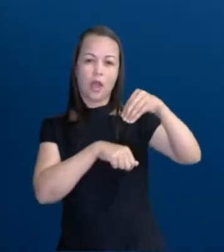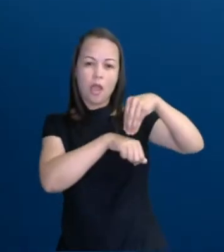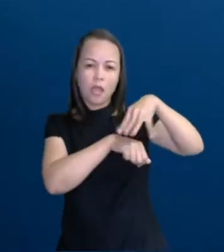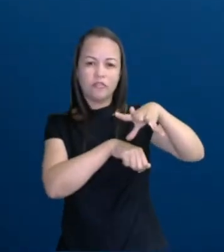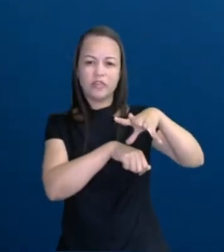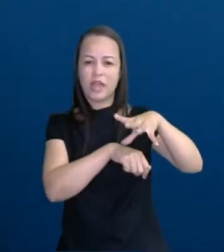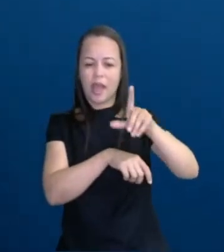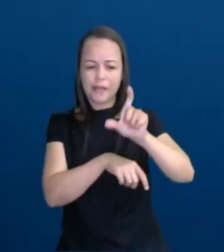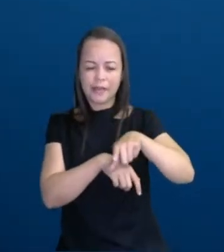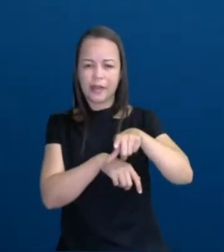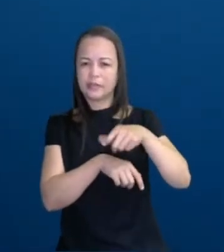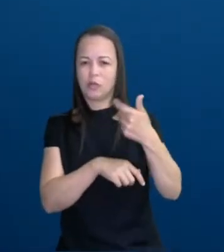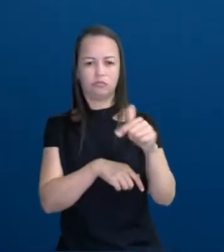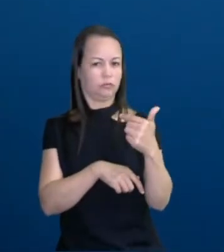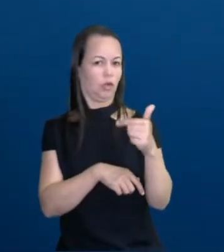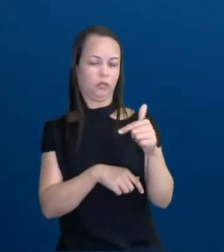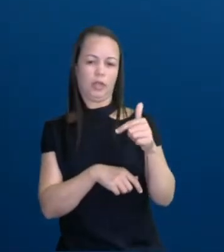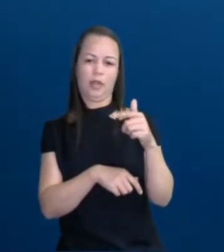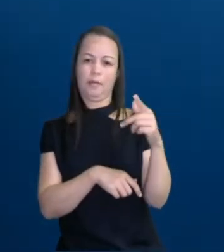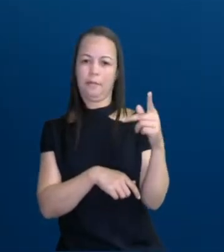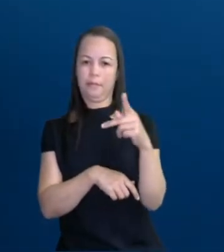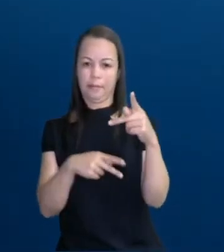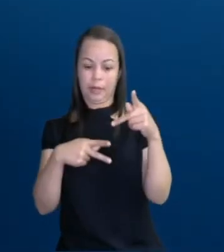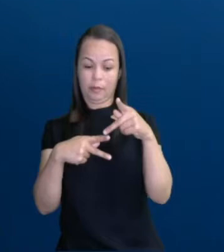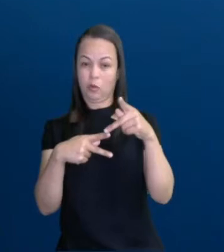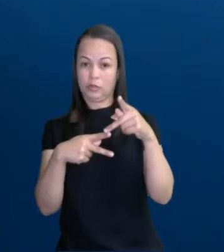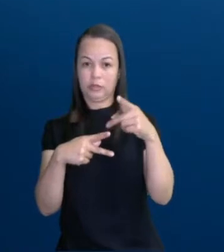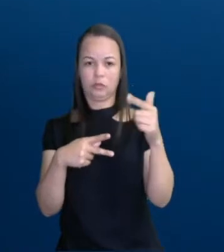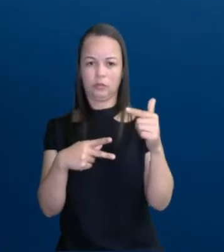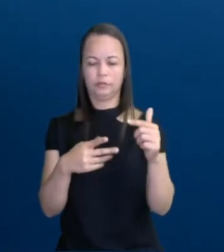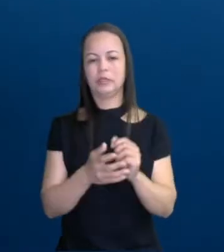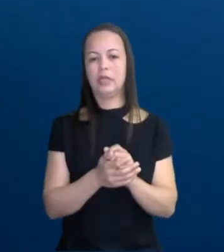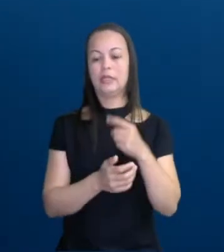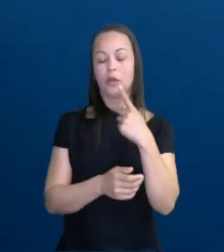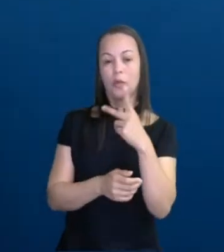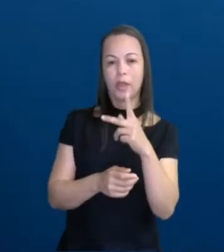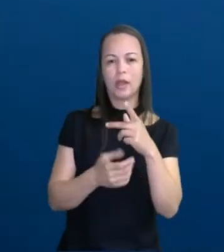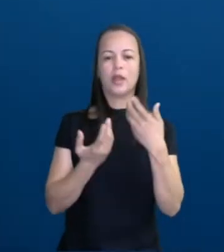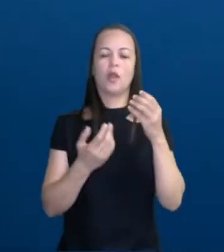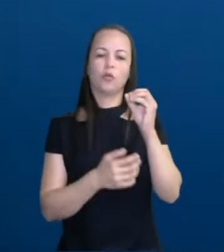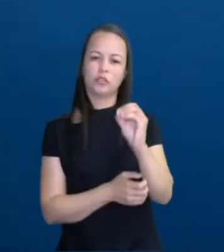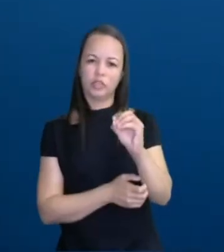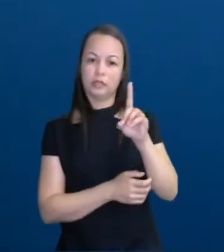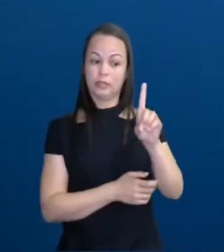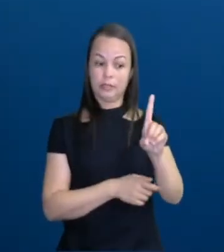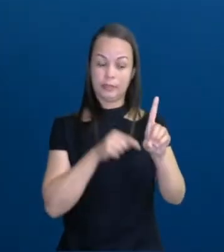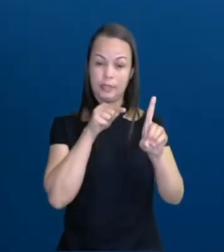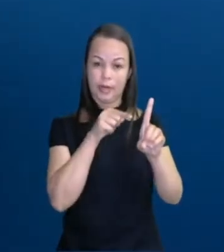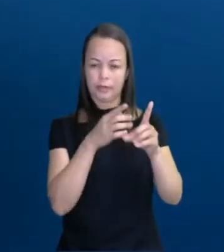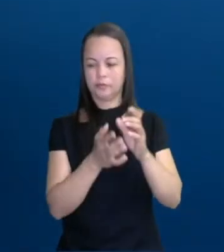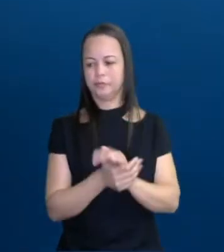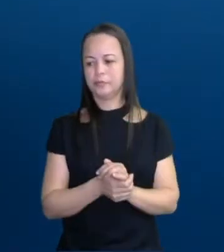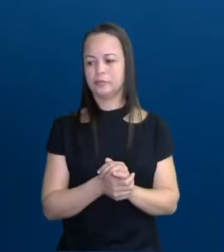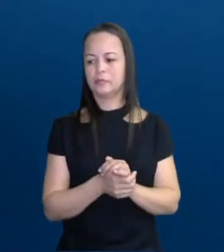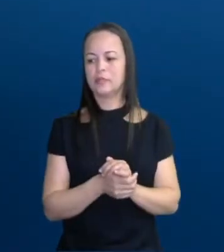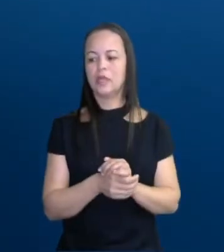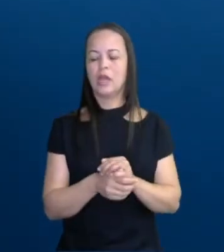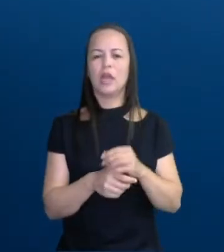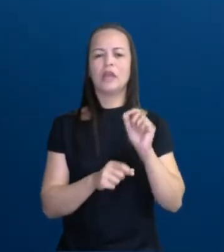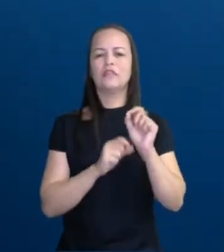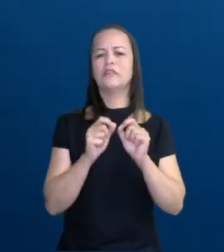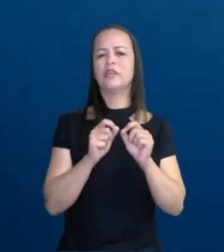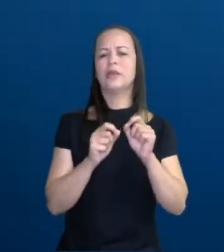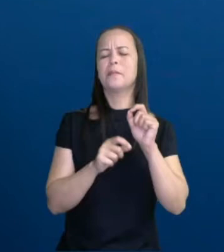nenhuma preposição. Então, cartões é o objeto direto. Enviei o quê? Enviei cartões